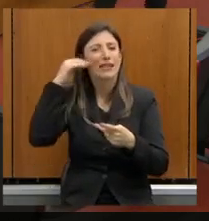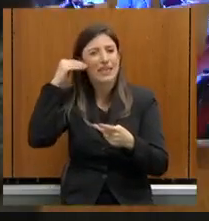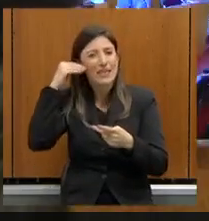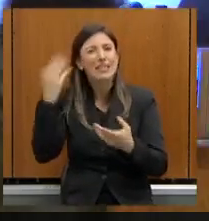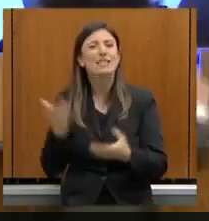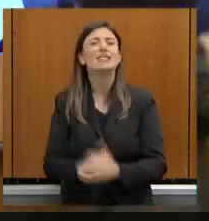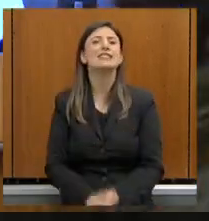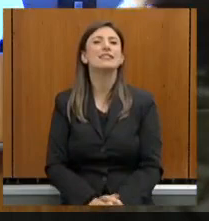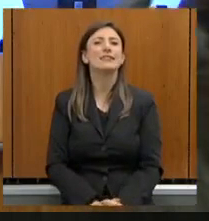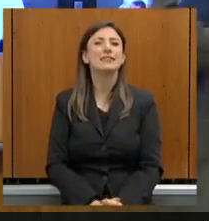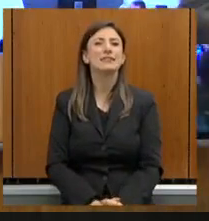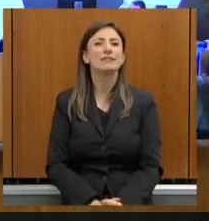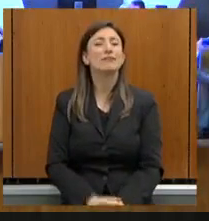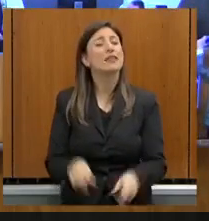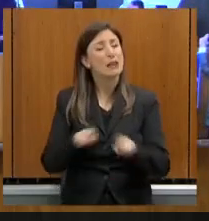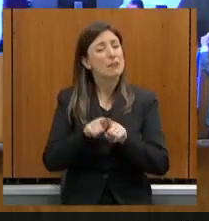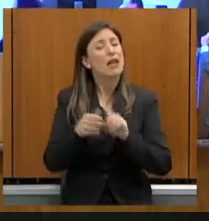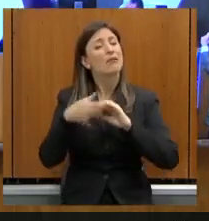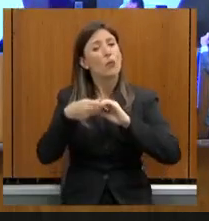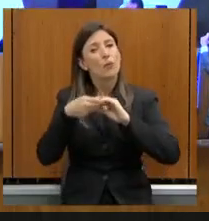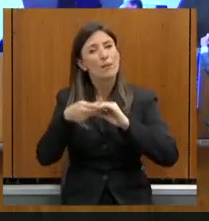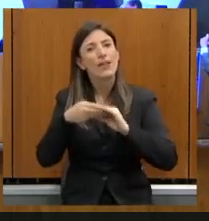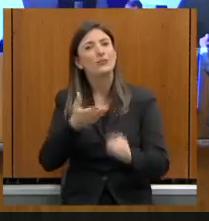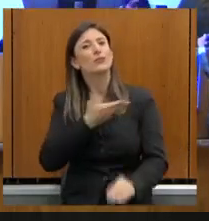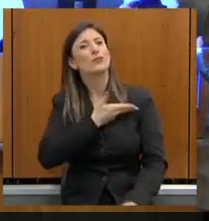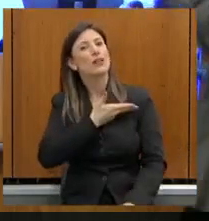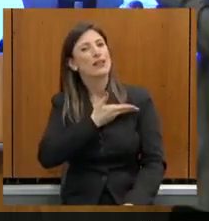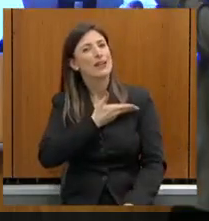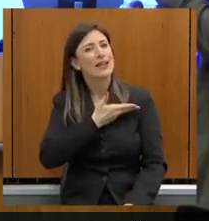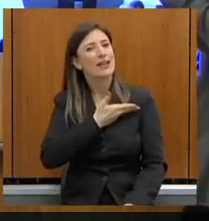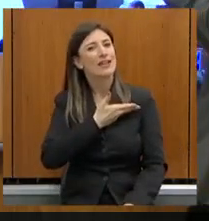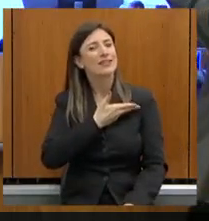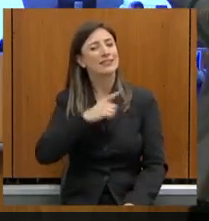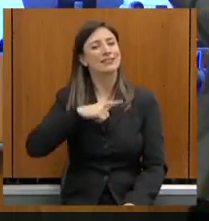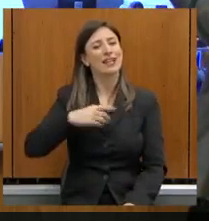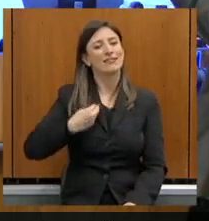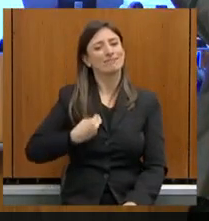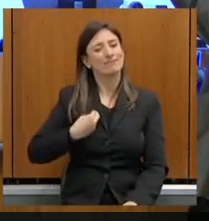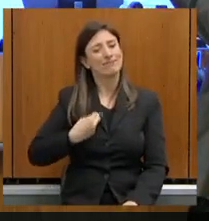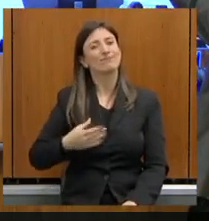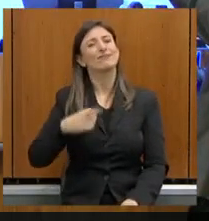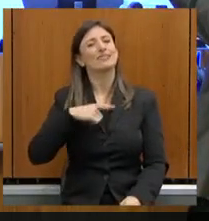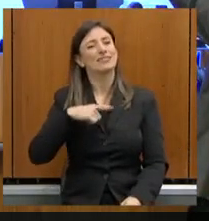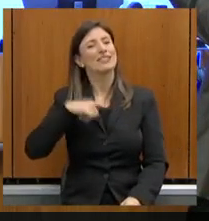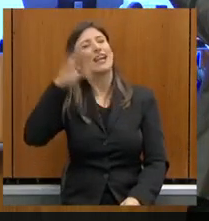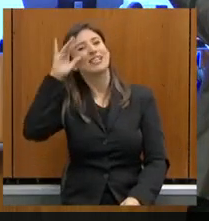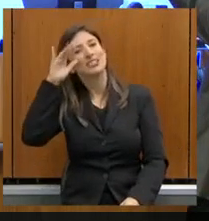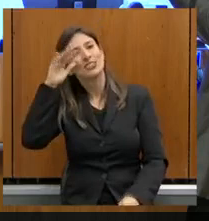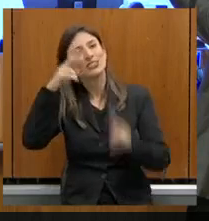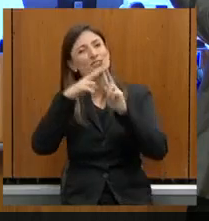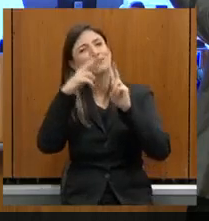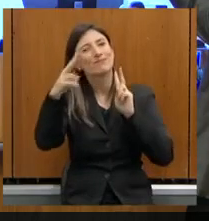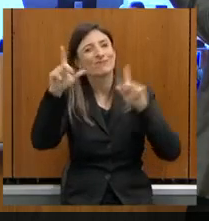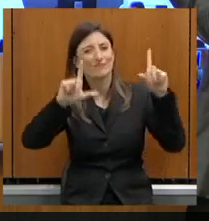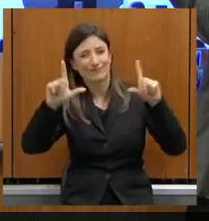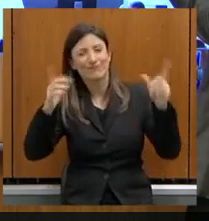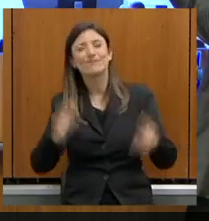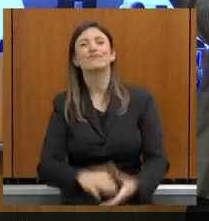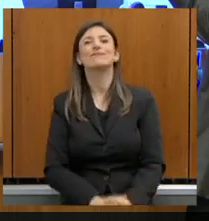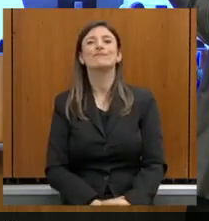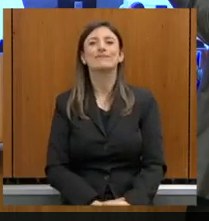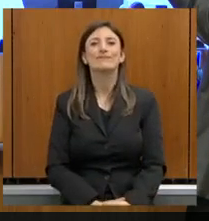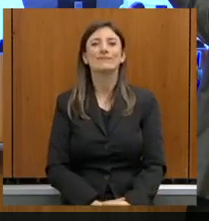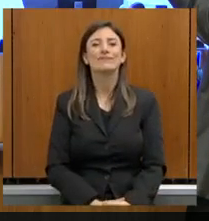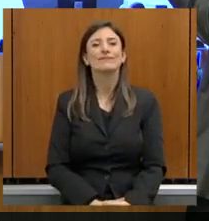e cumprimento também os colegas que estão aqui nos acompanhando de forma remota. Eu, senhor